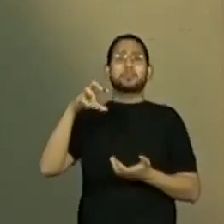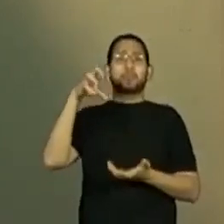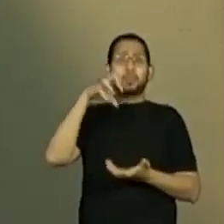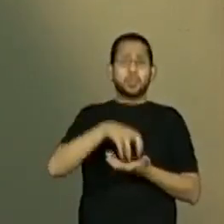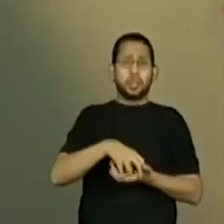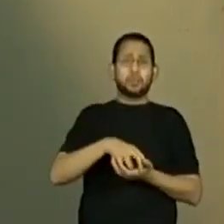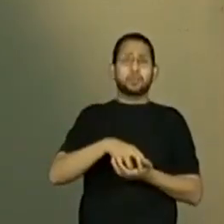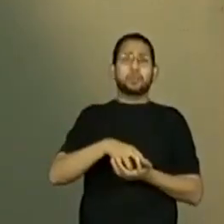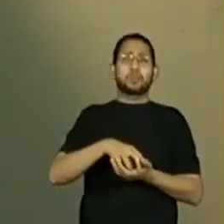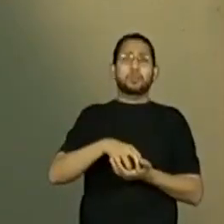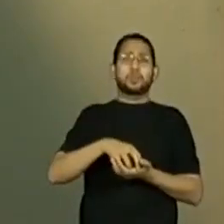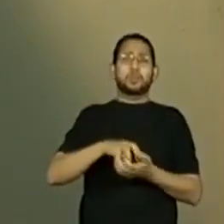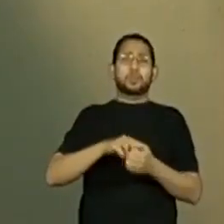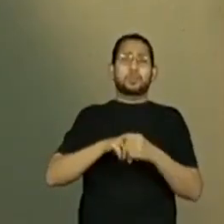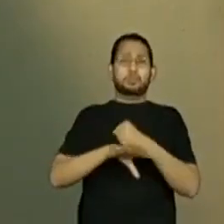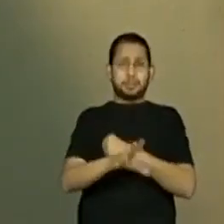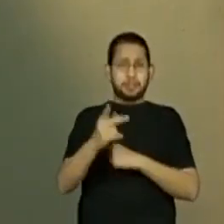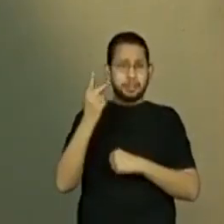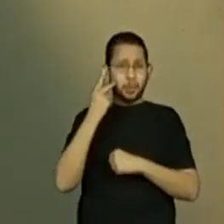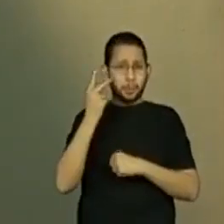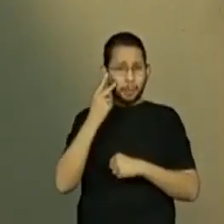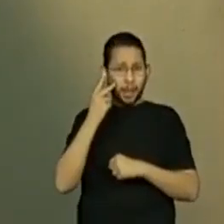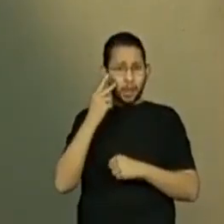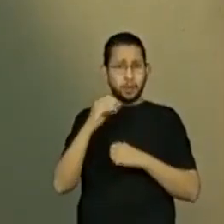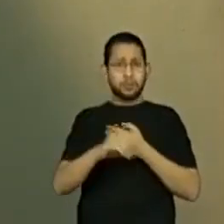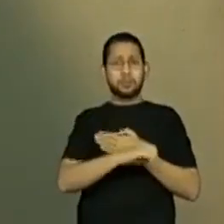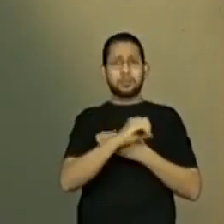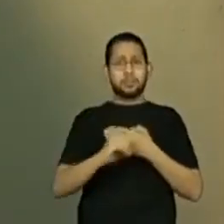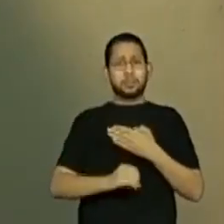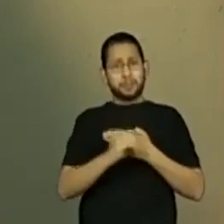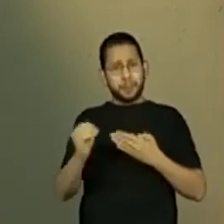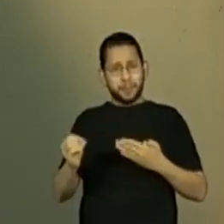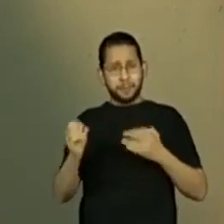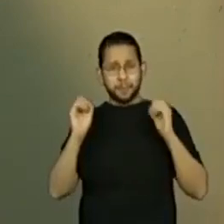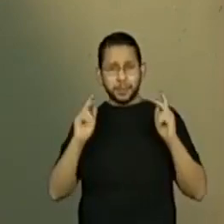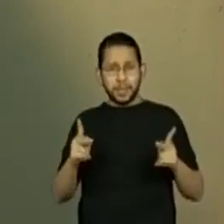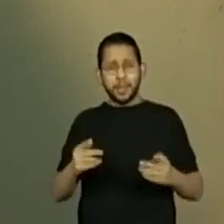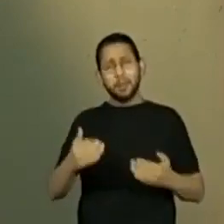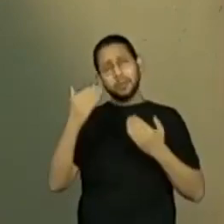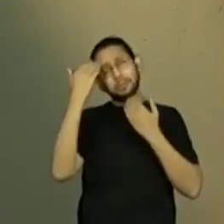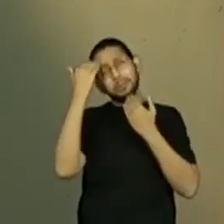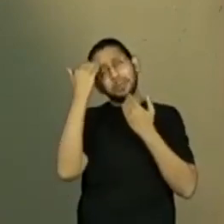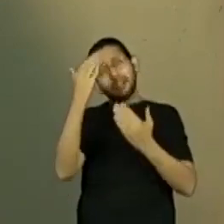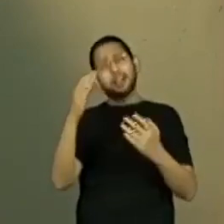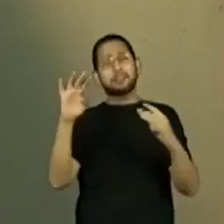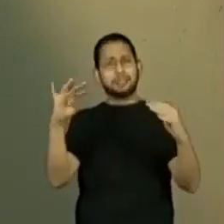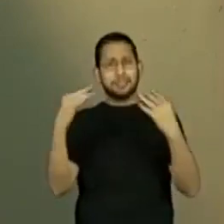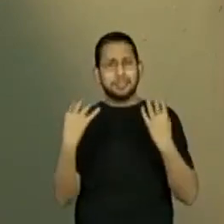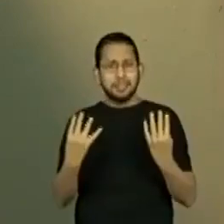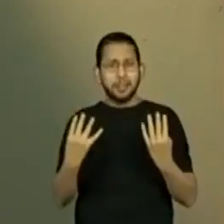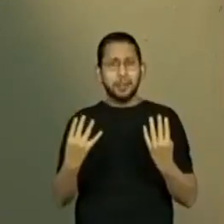Paulo, Educação Infantil, tá certo? Muito obrigada pela atenção de vocês